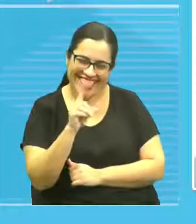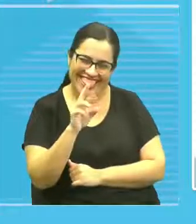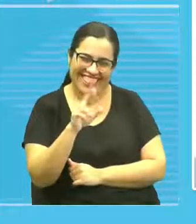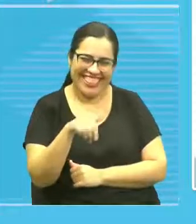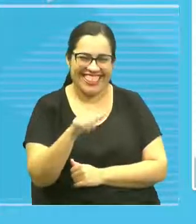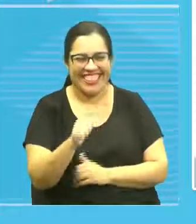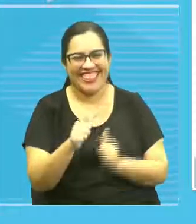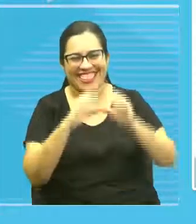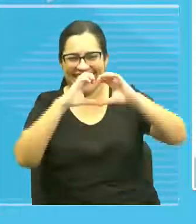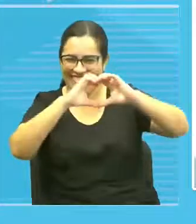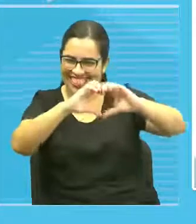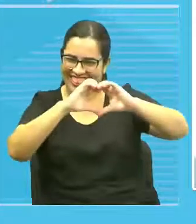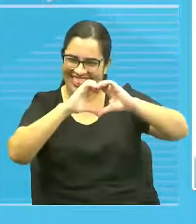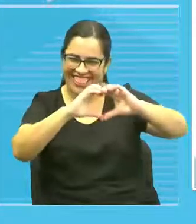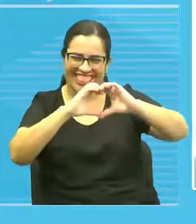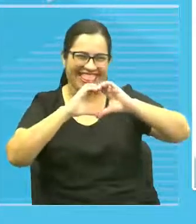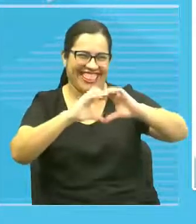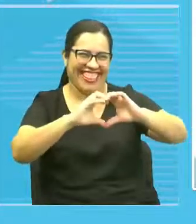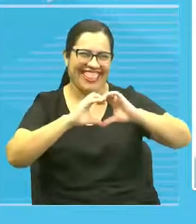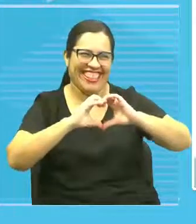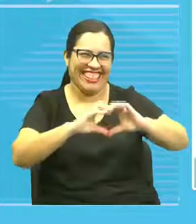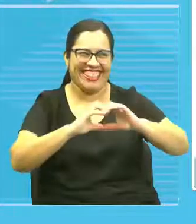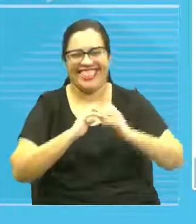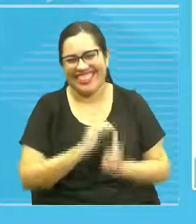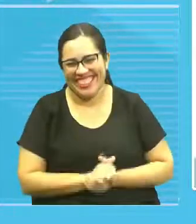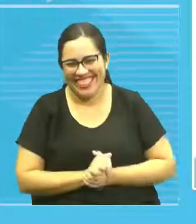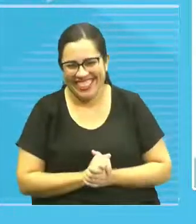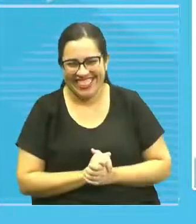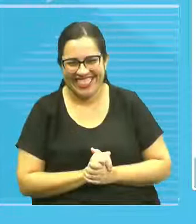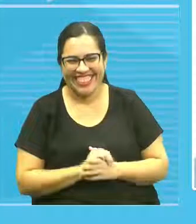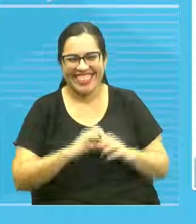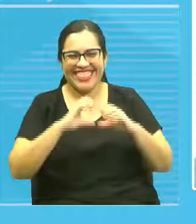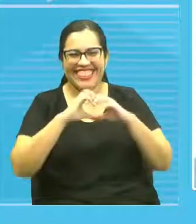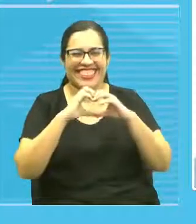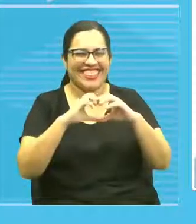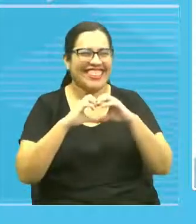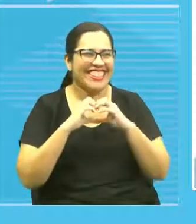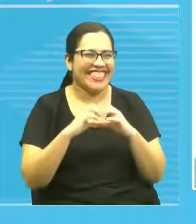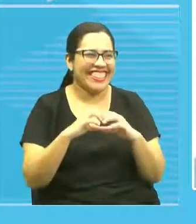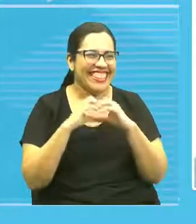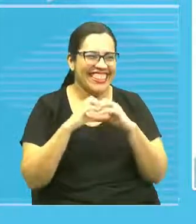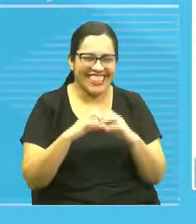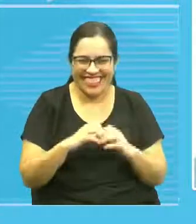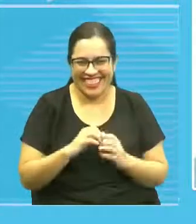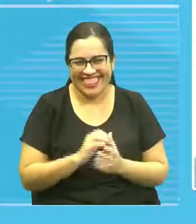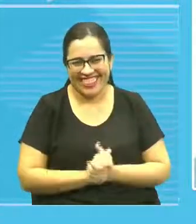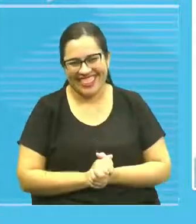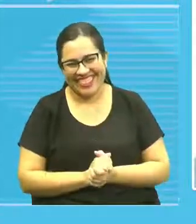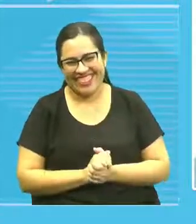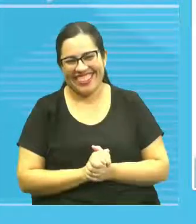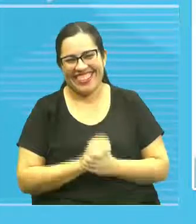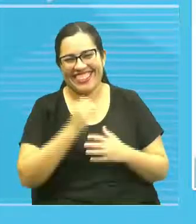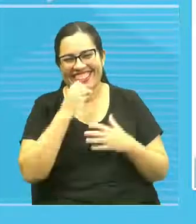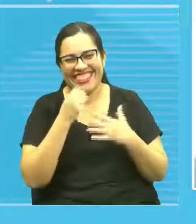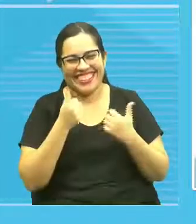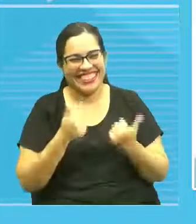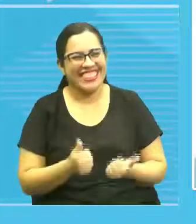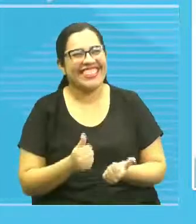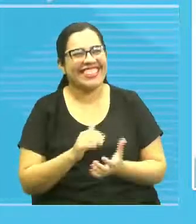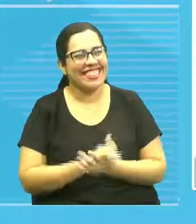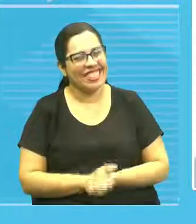Babona. Babona. Eu, hein? E baba. Ave. Que vi.